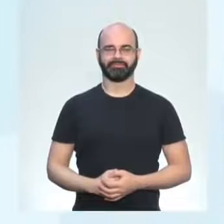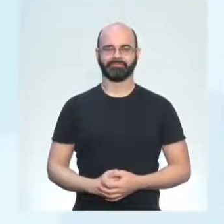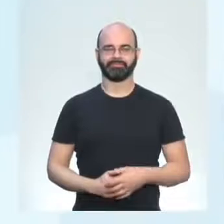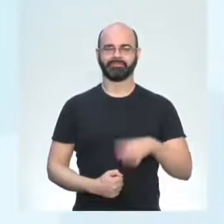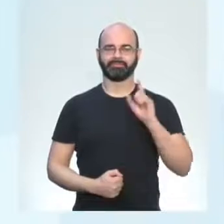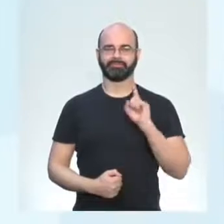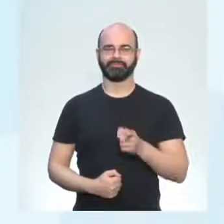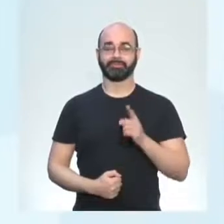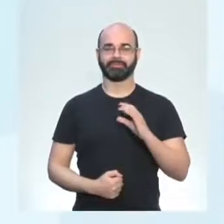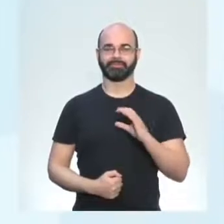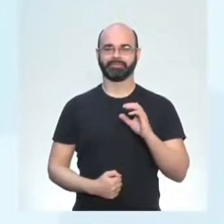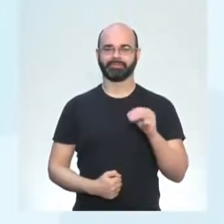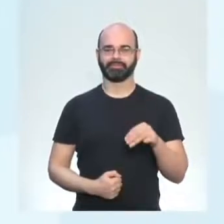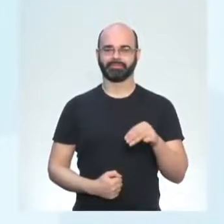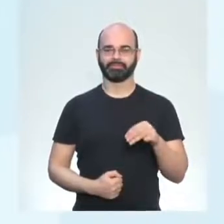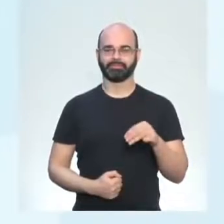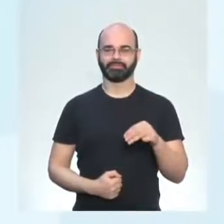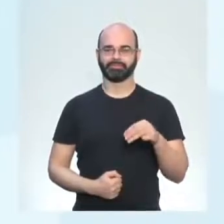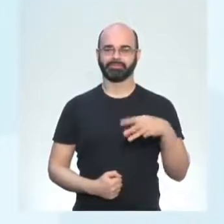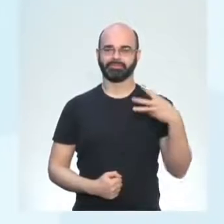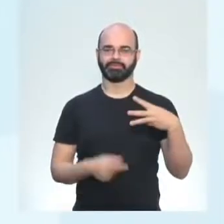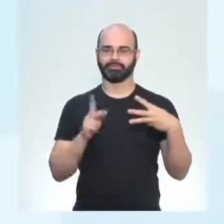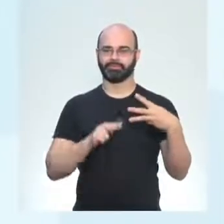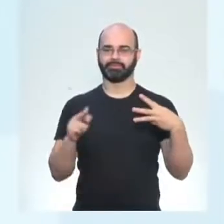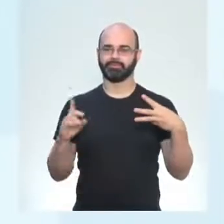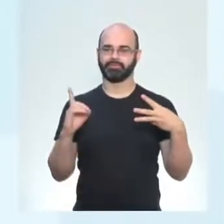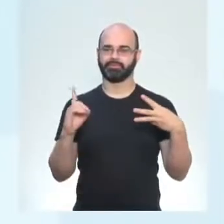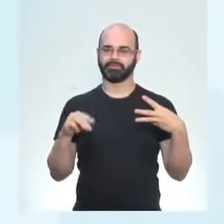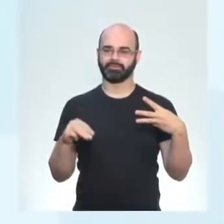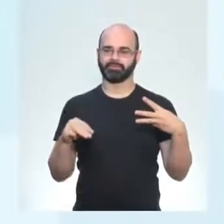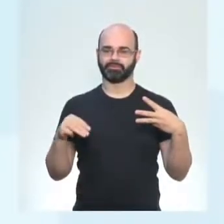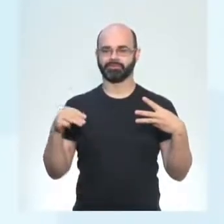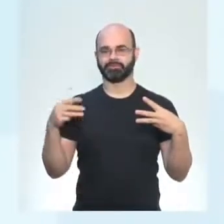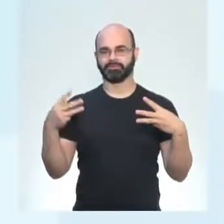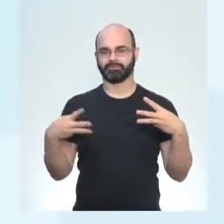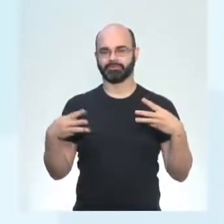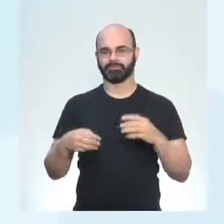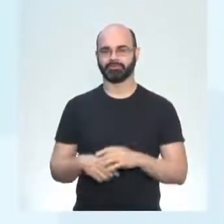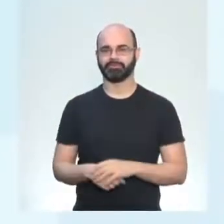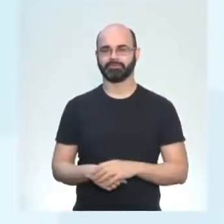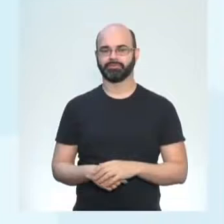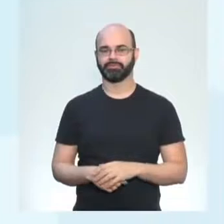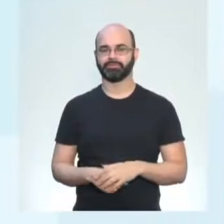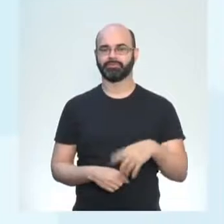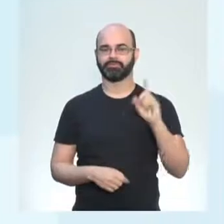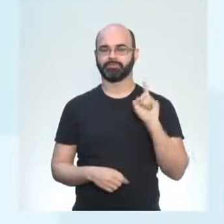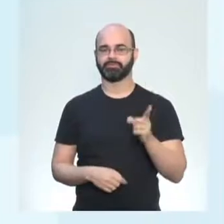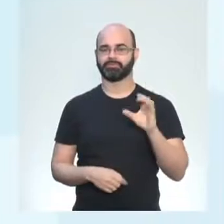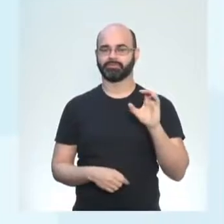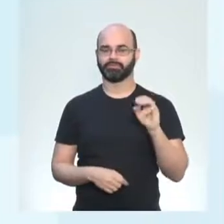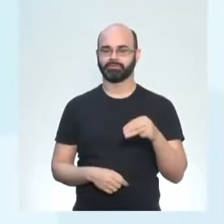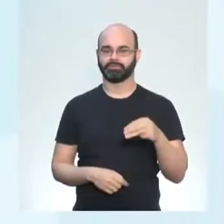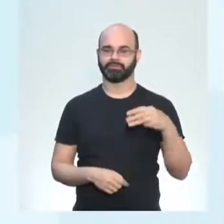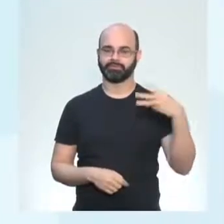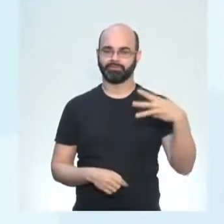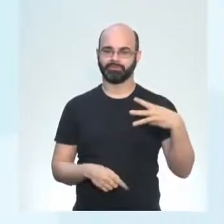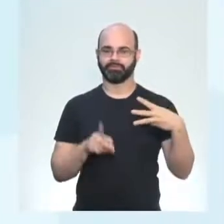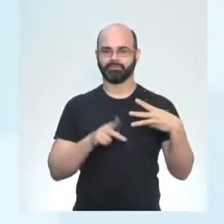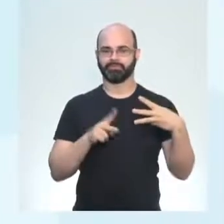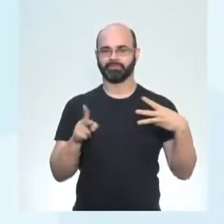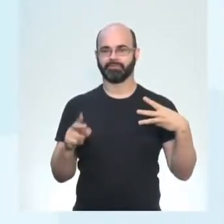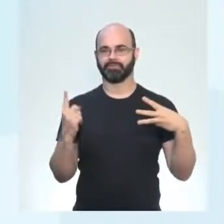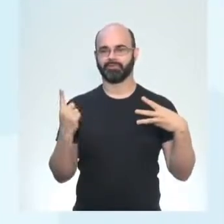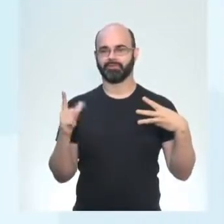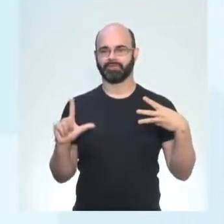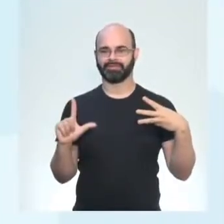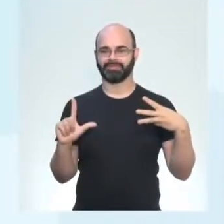centímetros cúbicos é igual a 1 decímetro cúbico. E 1000 centímetros cúbicos, como já foi provado com líquido verde, é igual a 1